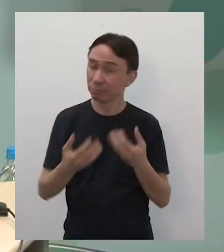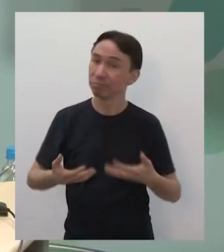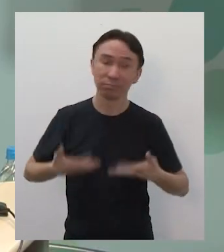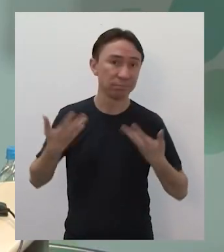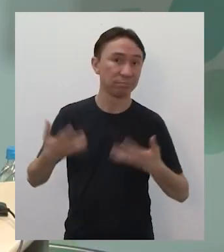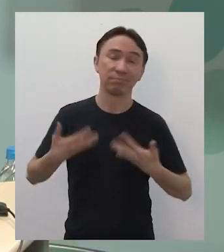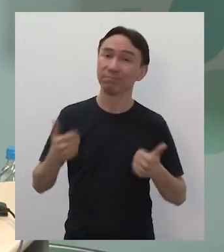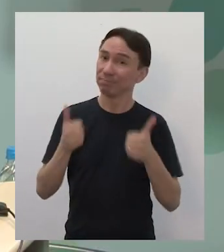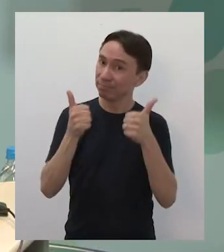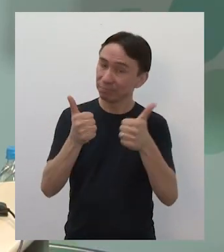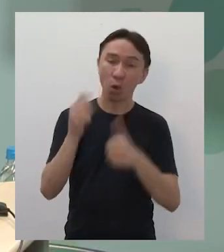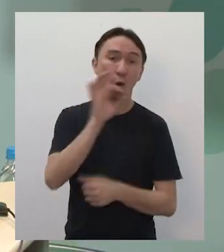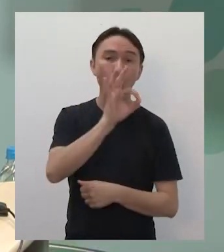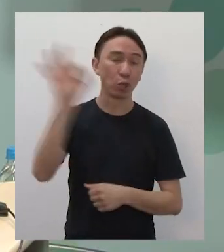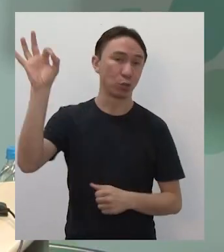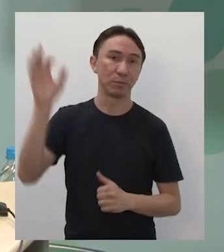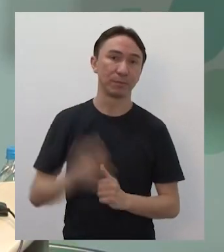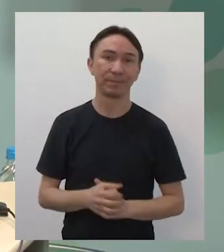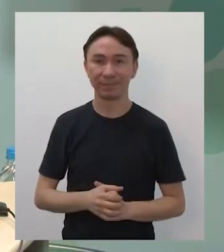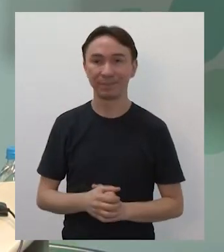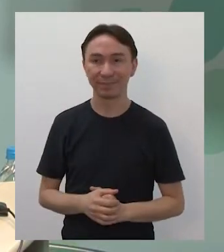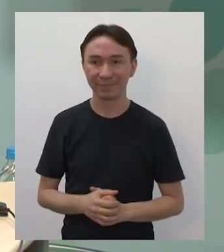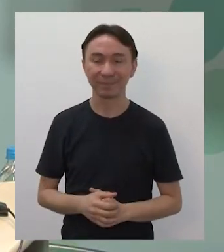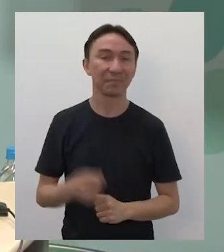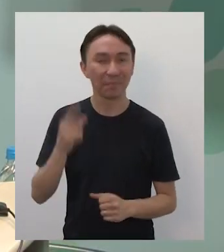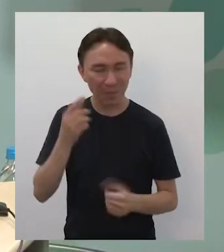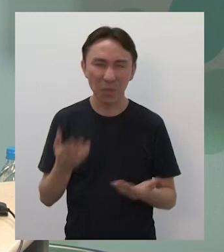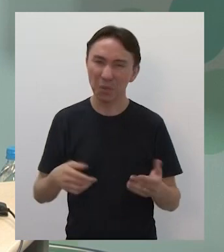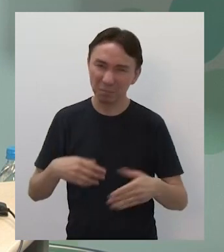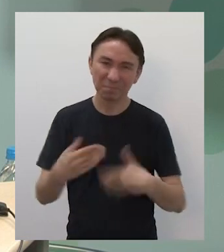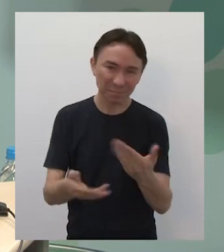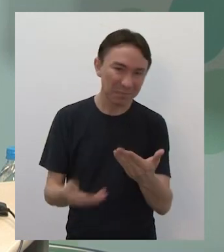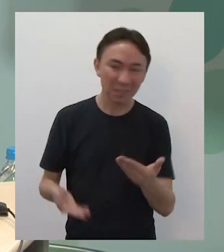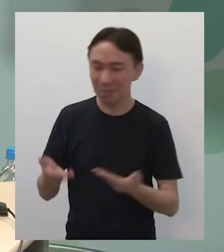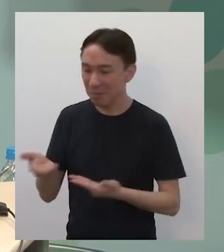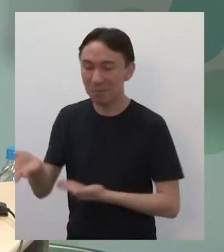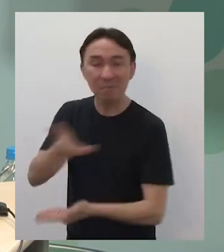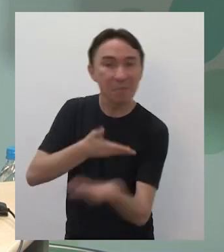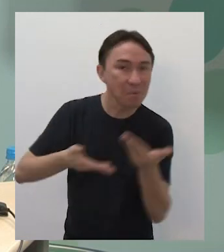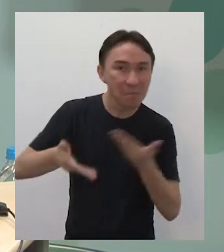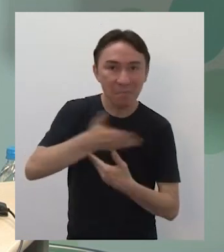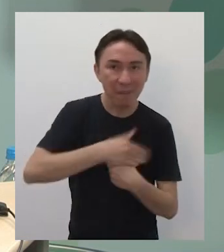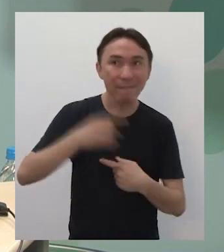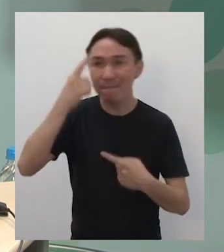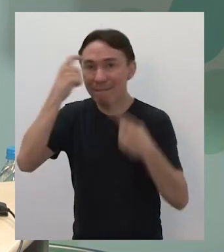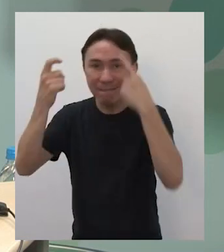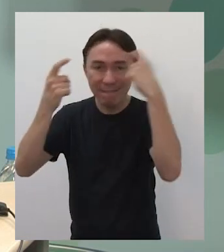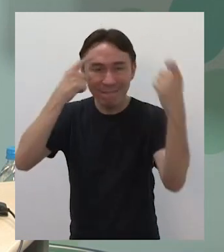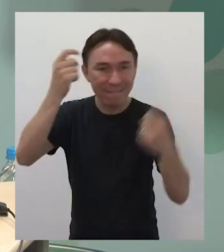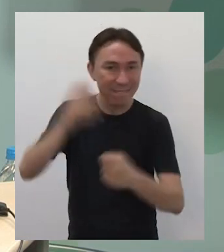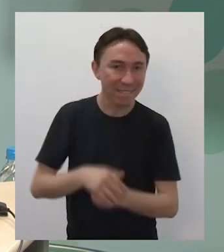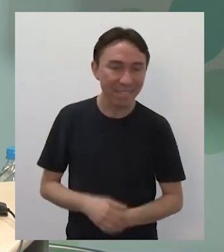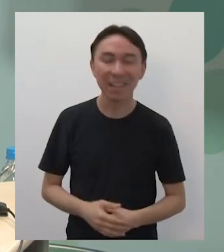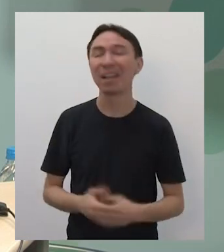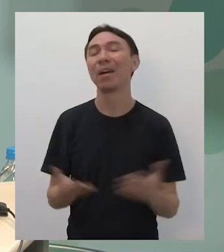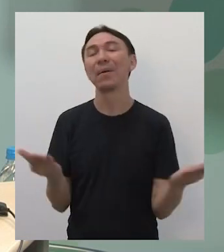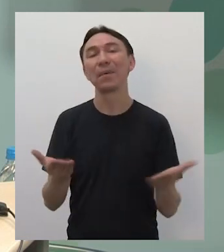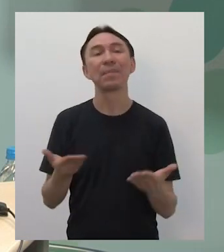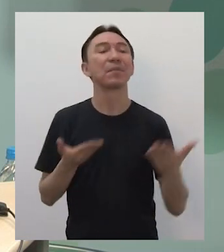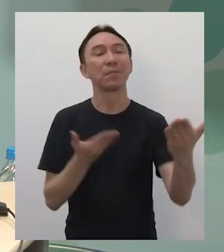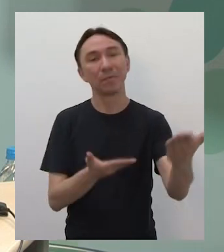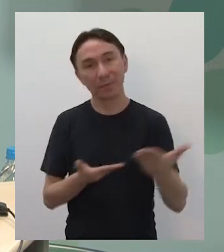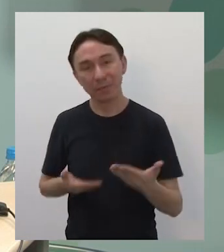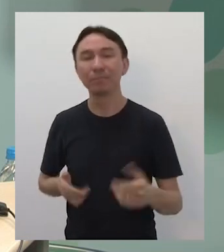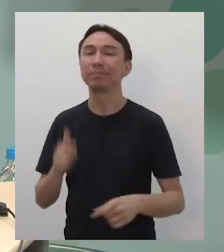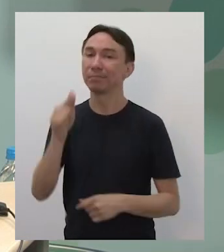continuando aí nessa linha da nossa troca, dessa nossa roda de conversa, dessas trocas de ideias aí que temos tido, vamos chamar mais um convidado,